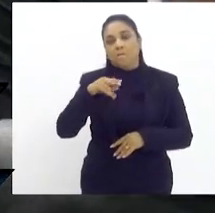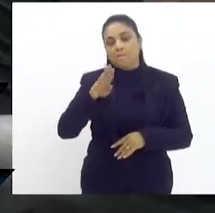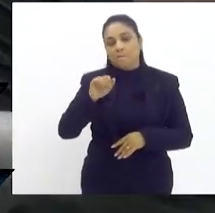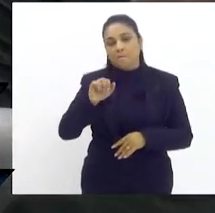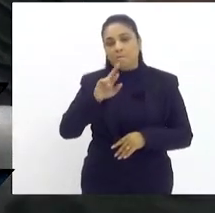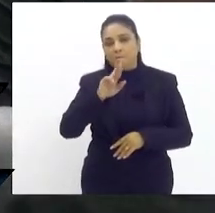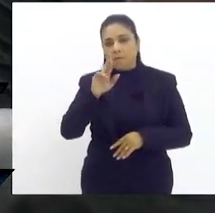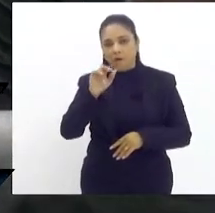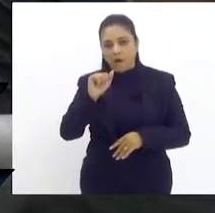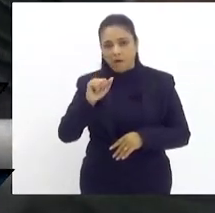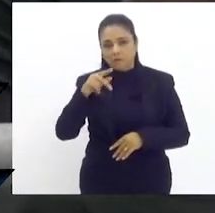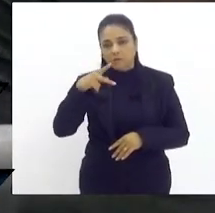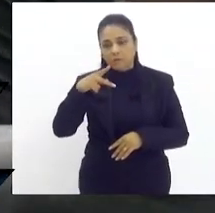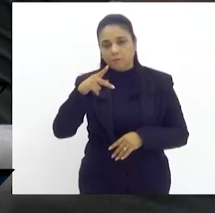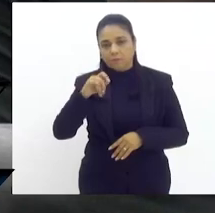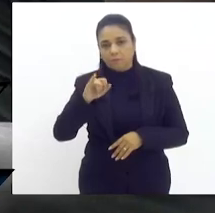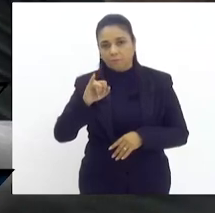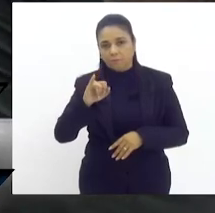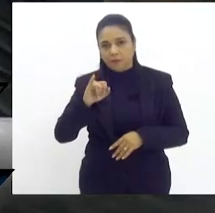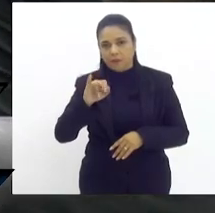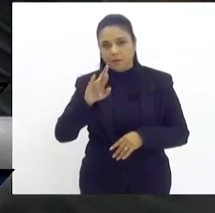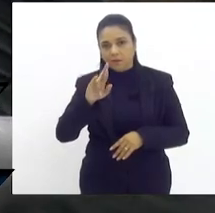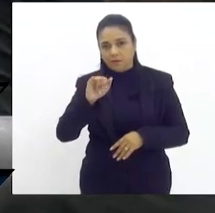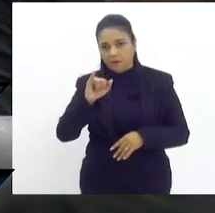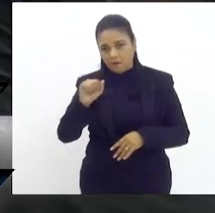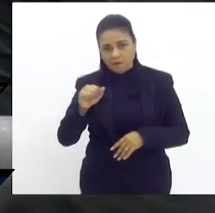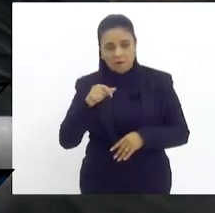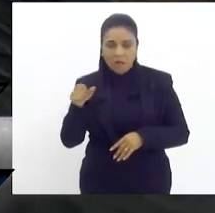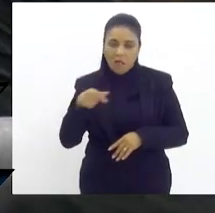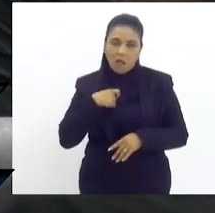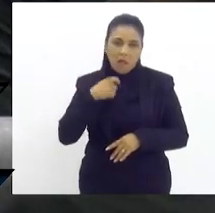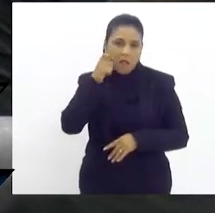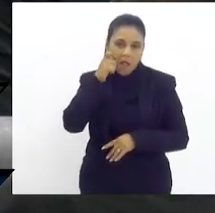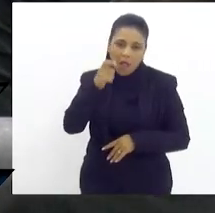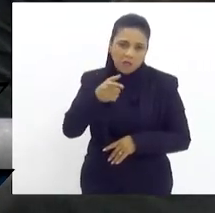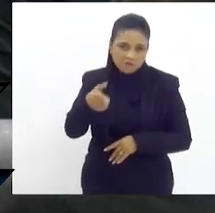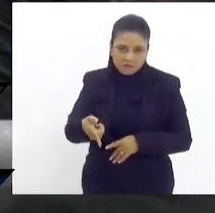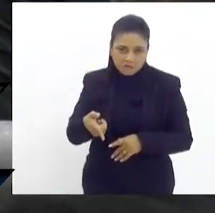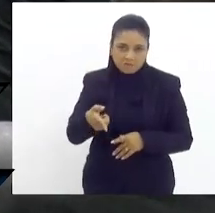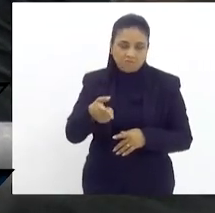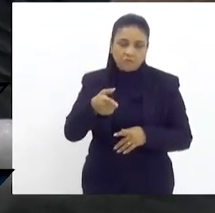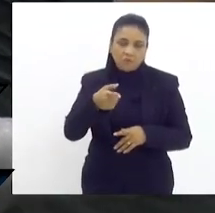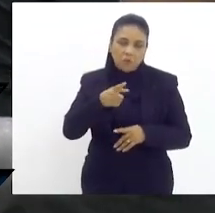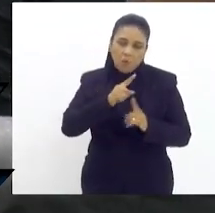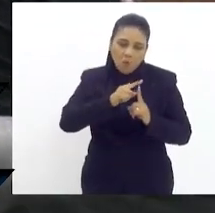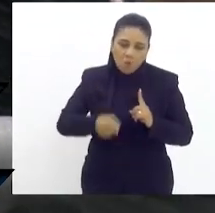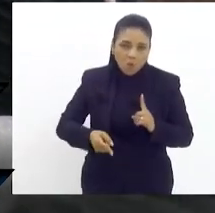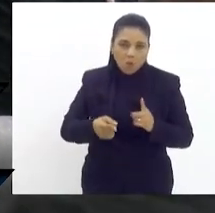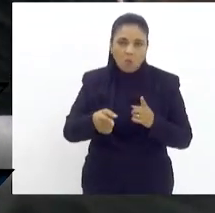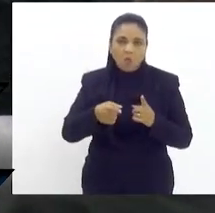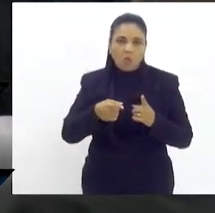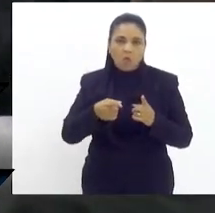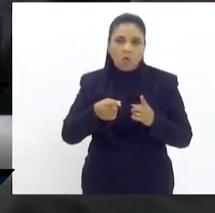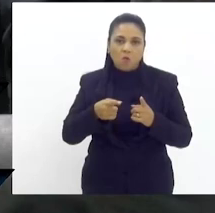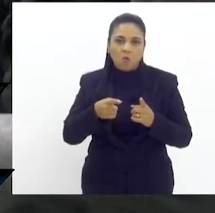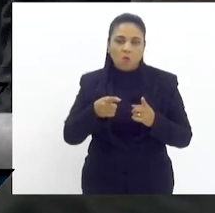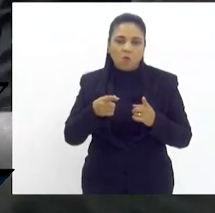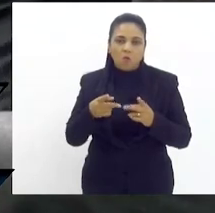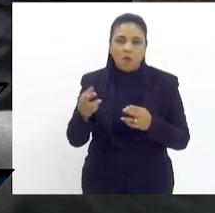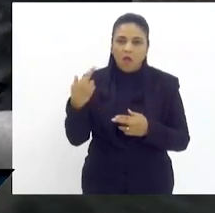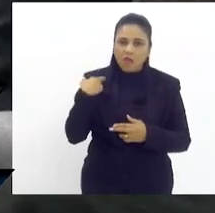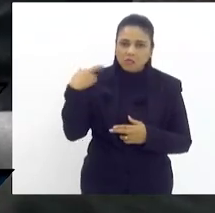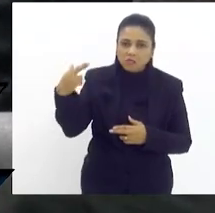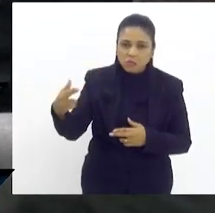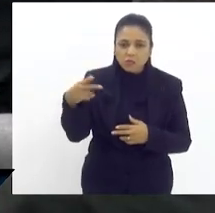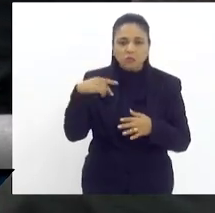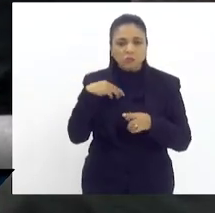atenção ou descomplicado por ser uma pessoa um religioso que cuidava